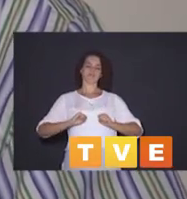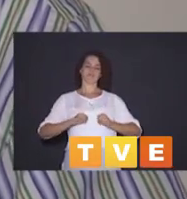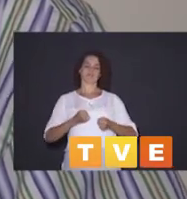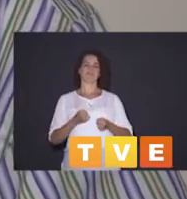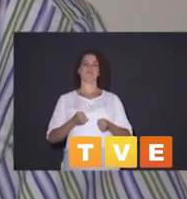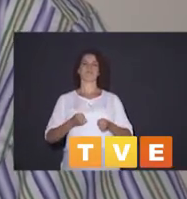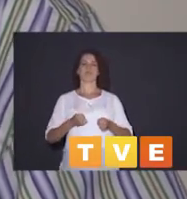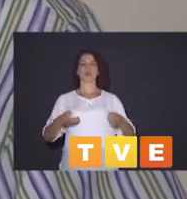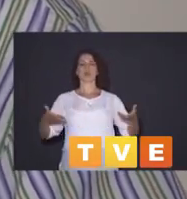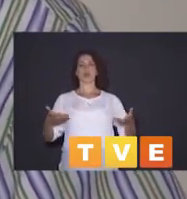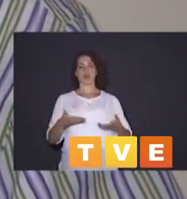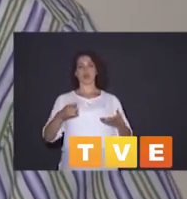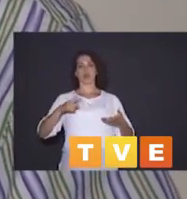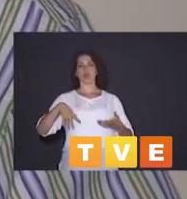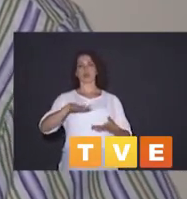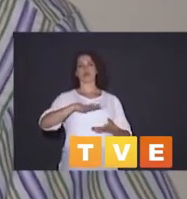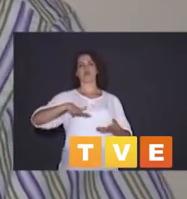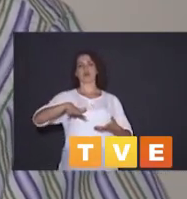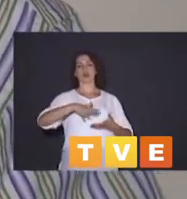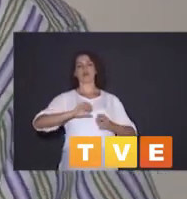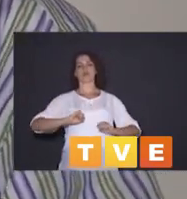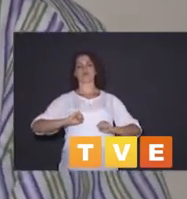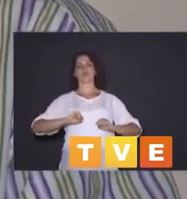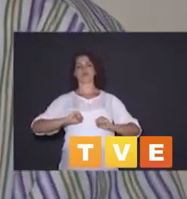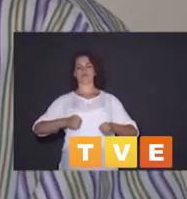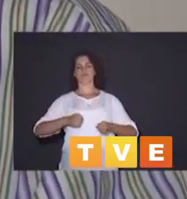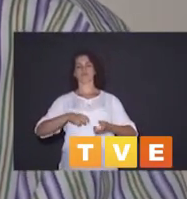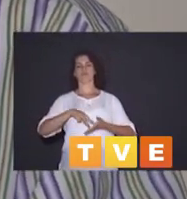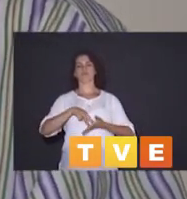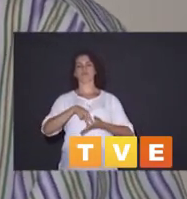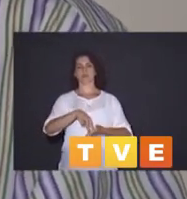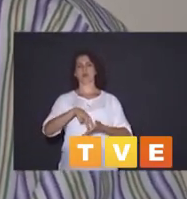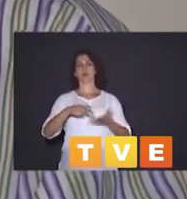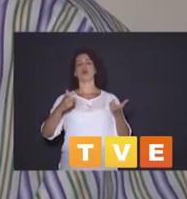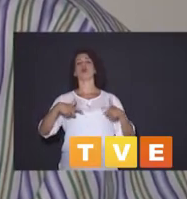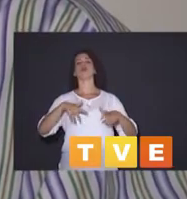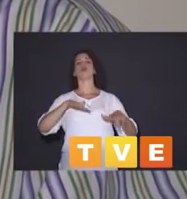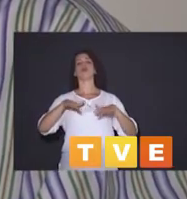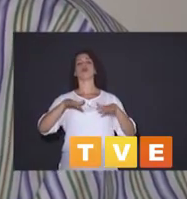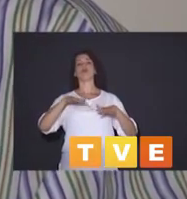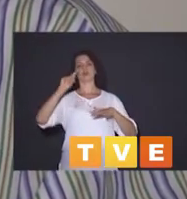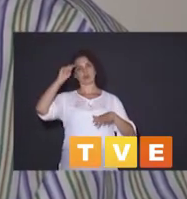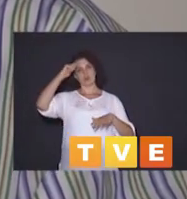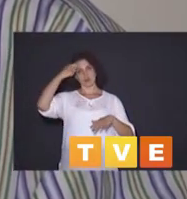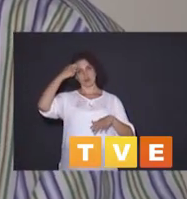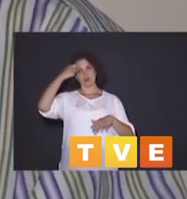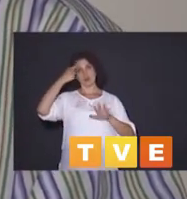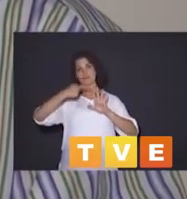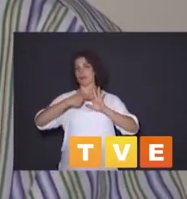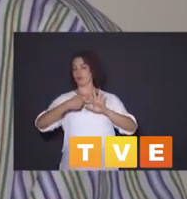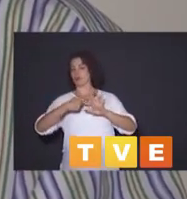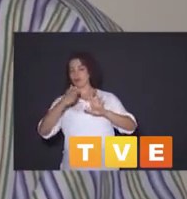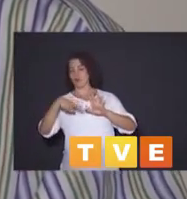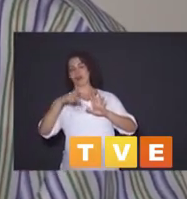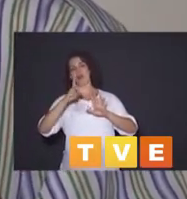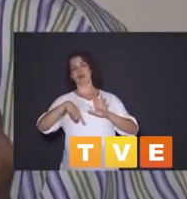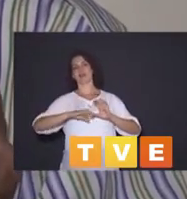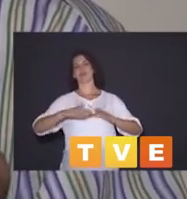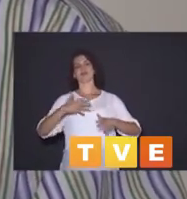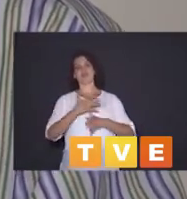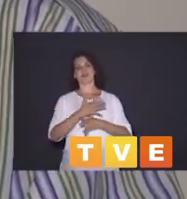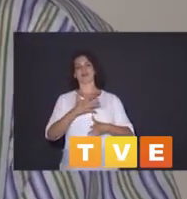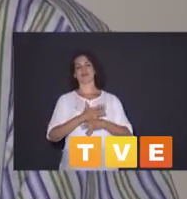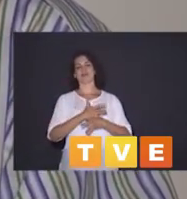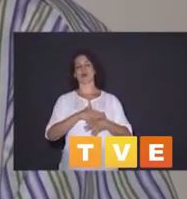som espaços de resistência onde o movimento negro se manifesta sobretudo nas cidades onde é que movimento